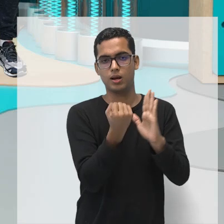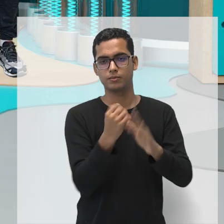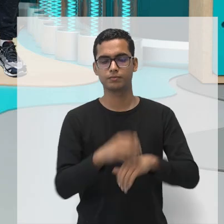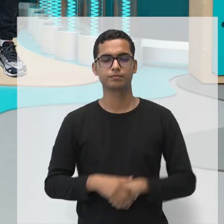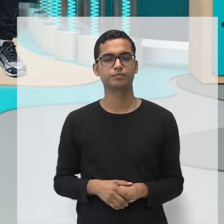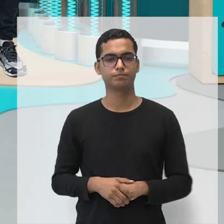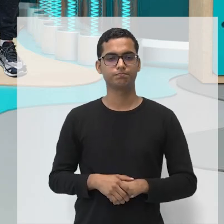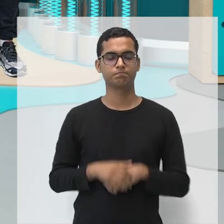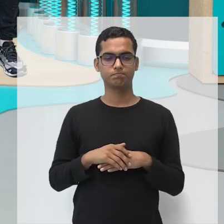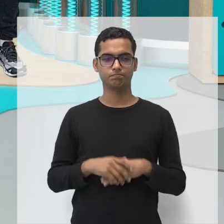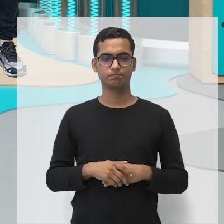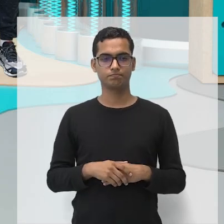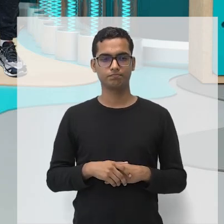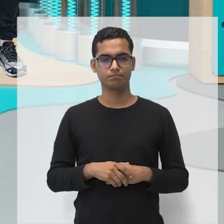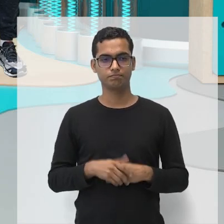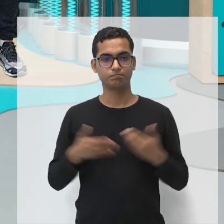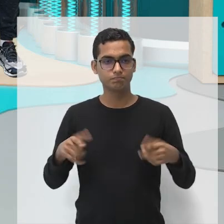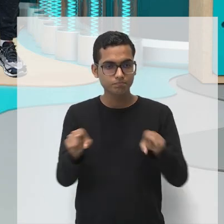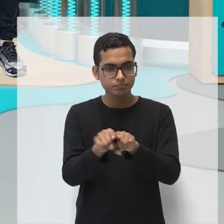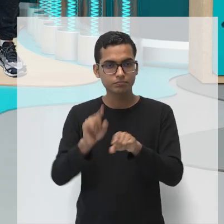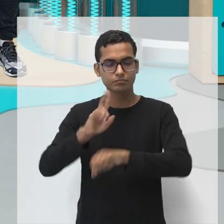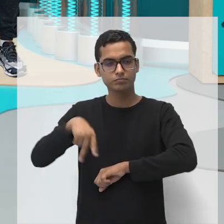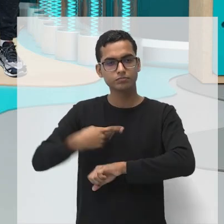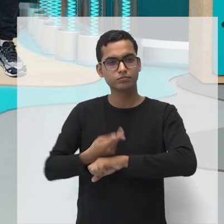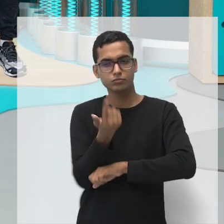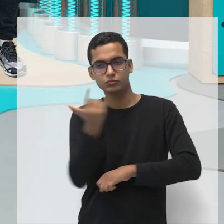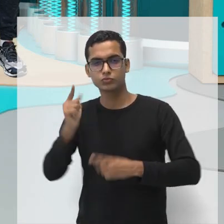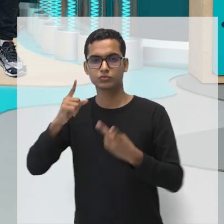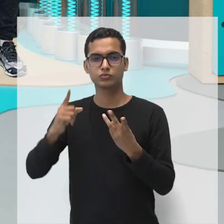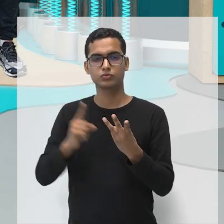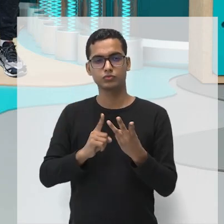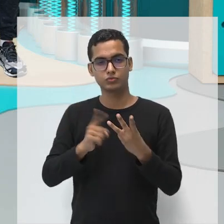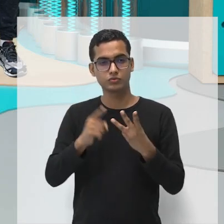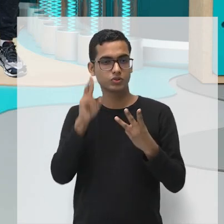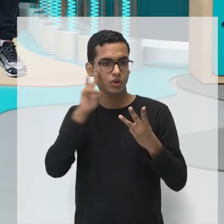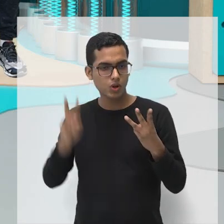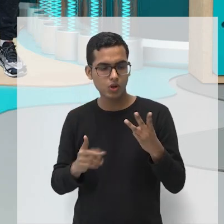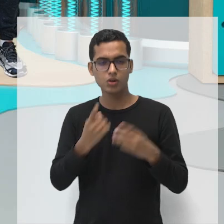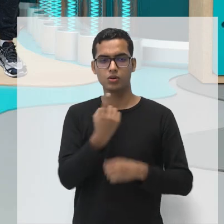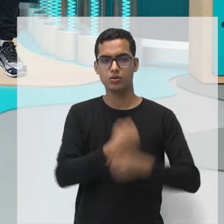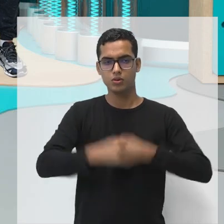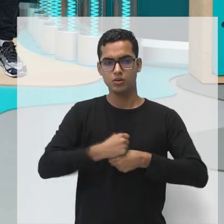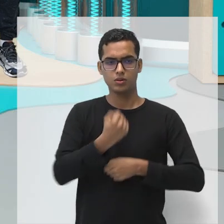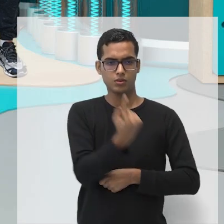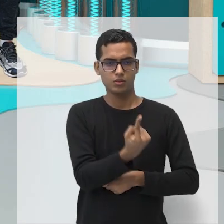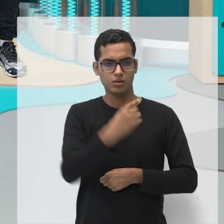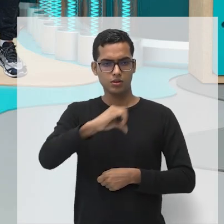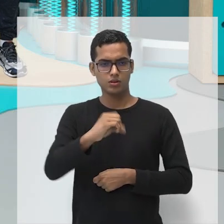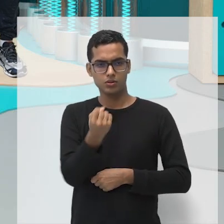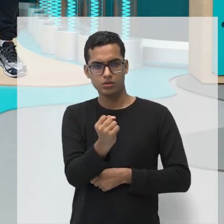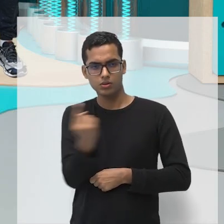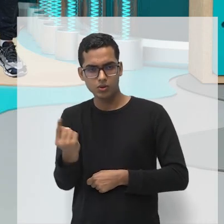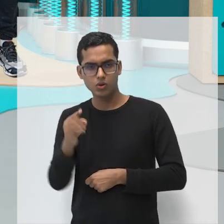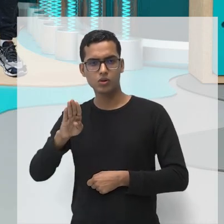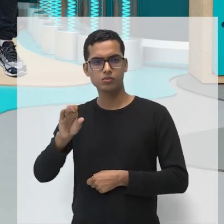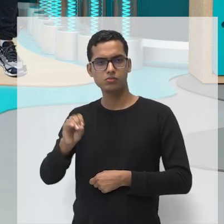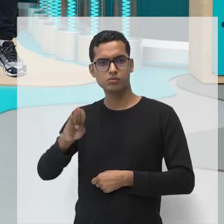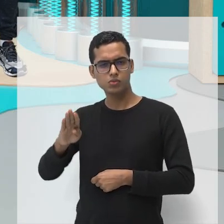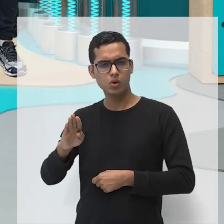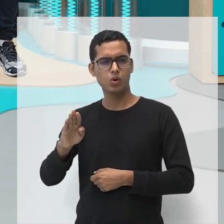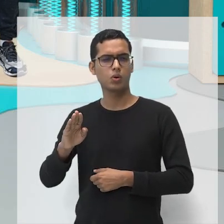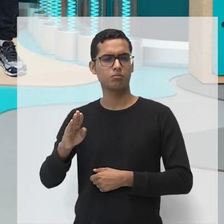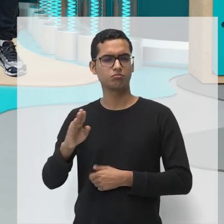1981, Bob Guernsey e Charles Guinness, junto com outras pessoas, né, o I.S. Norrell e